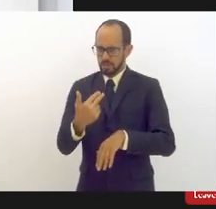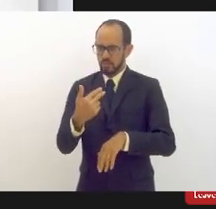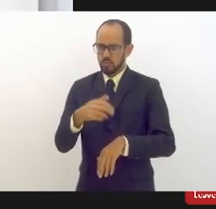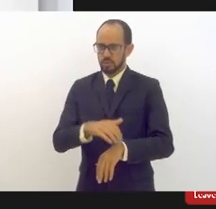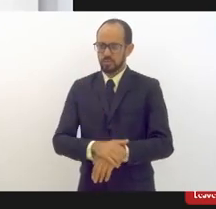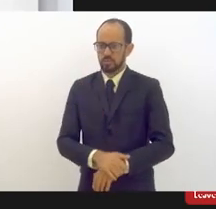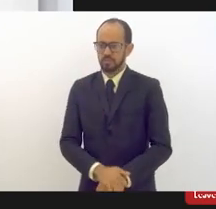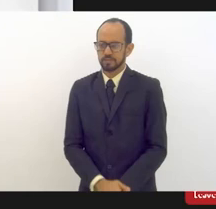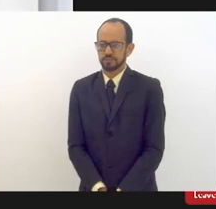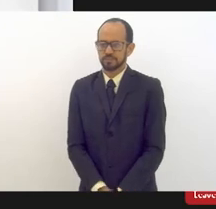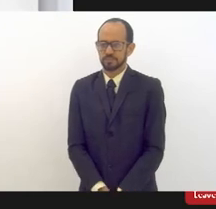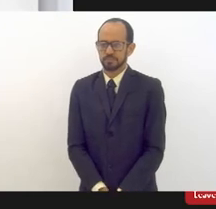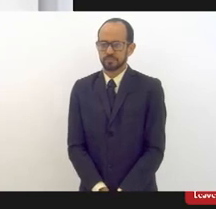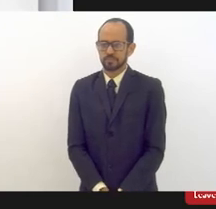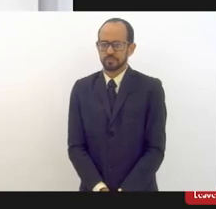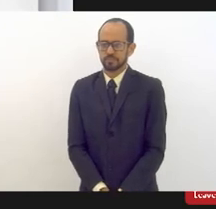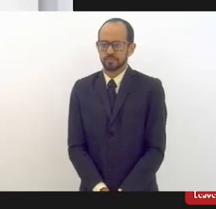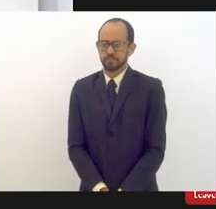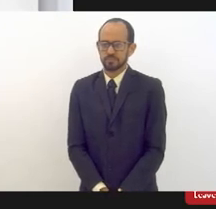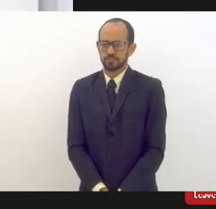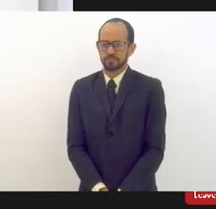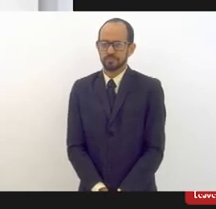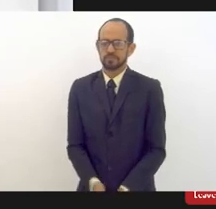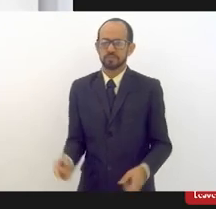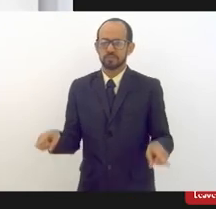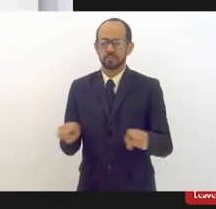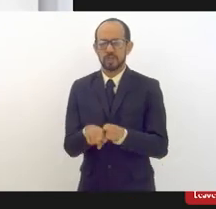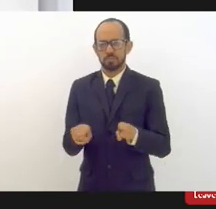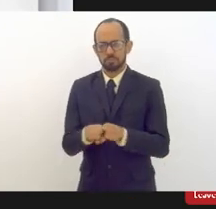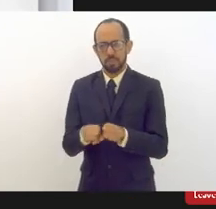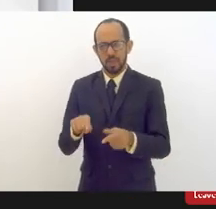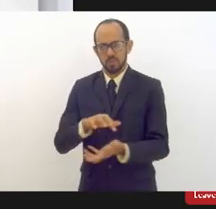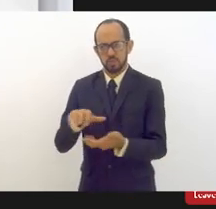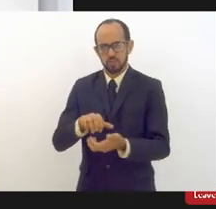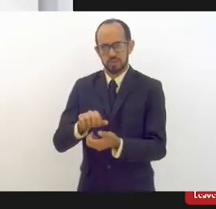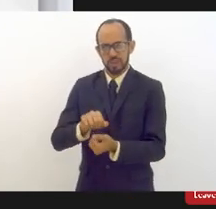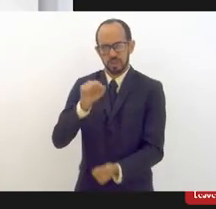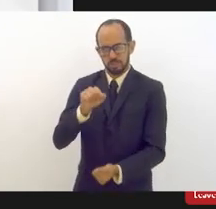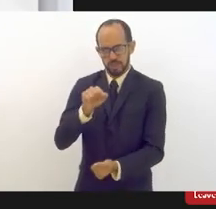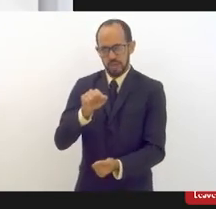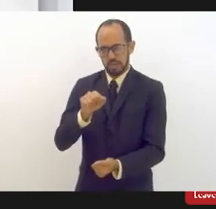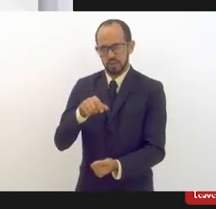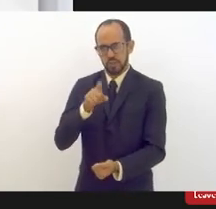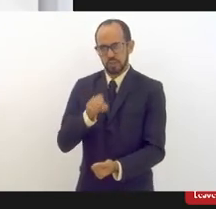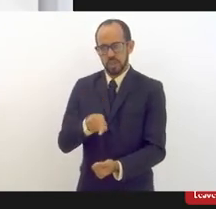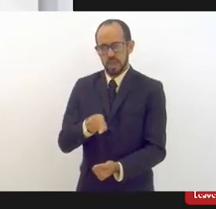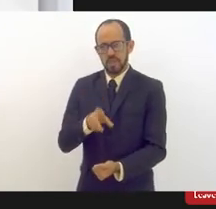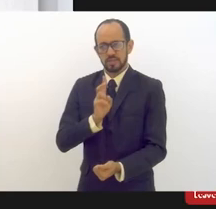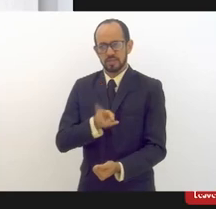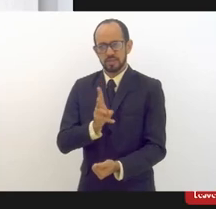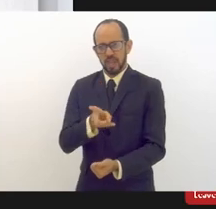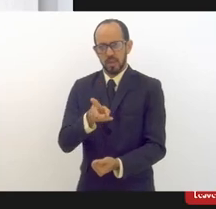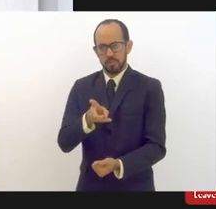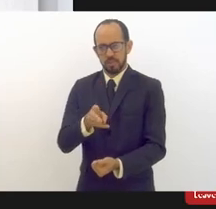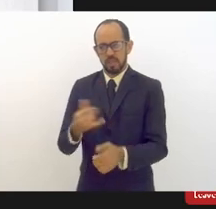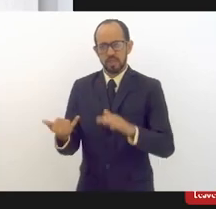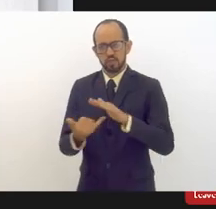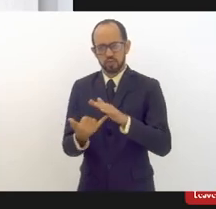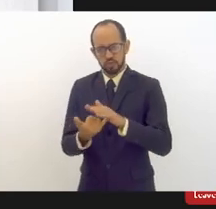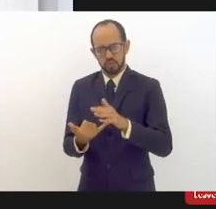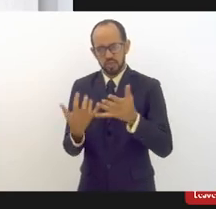passar. E tem sustentabilidade, que cada vez a gente recebe mais instituições querendo